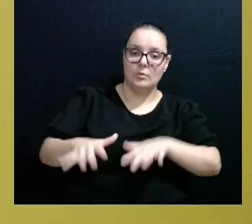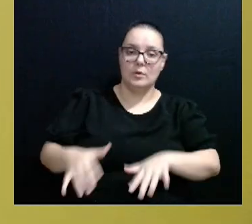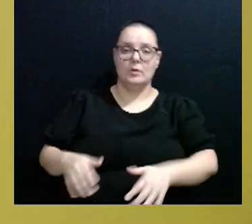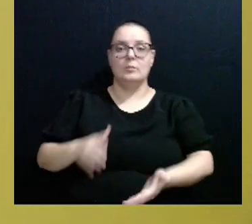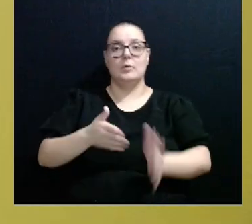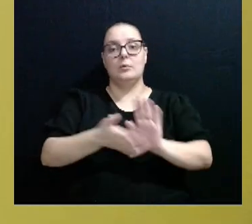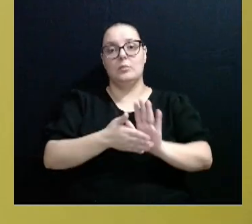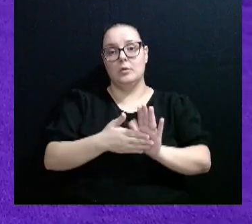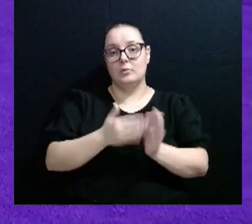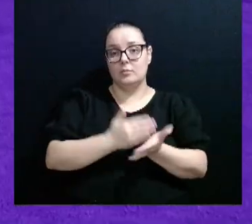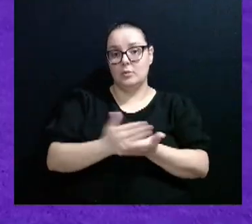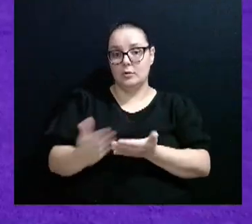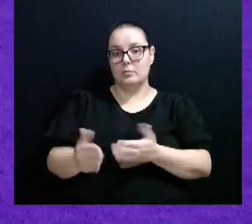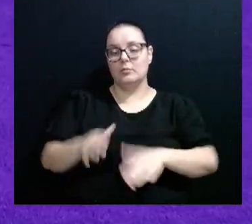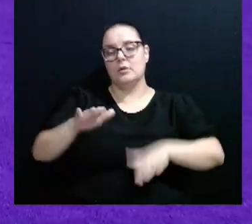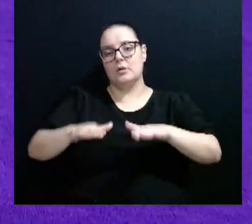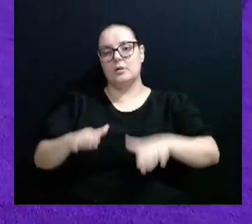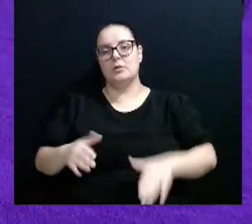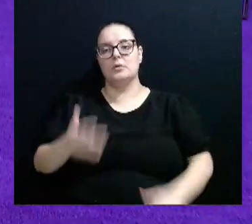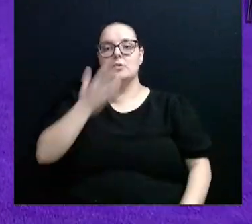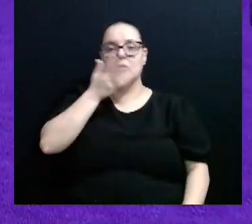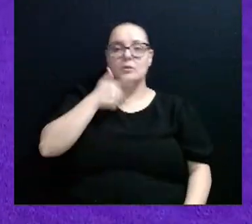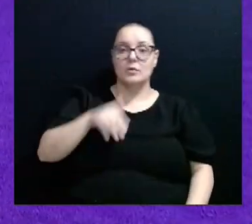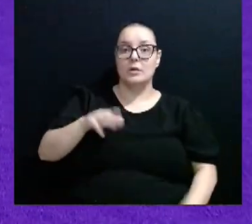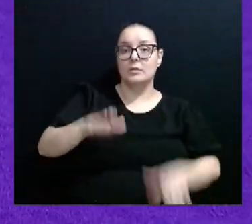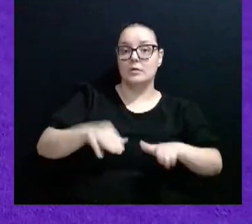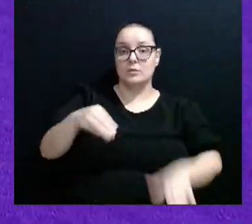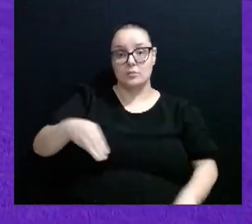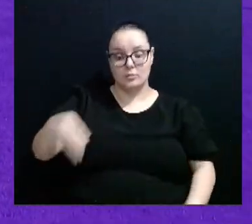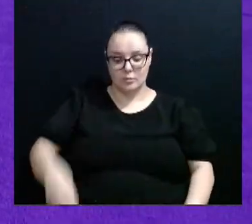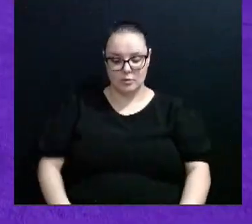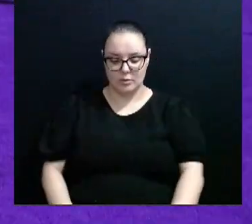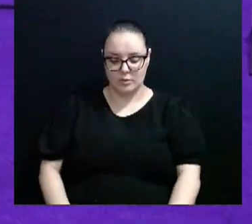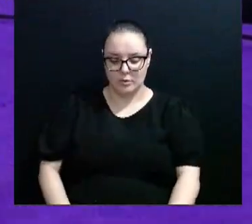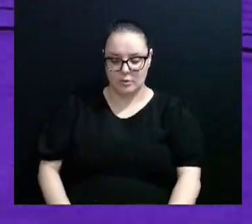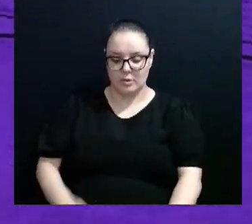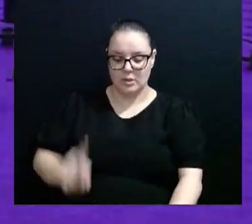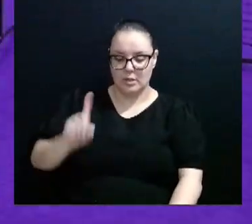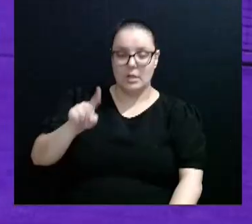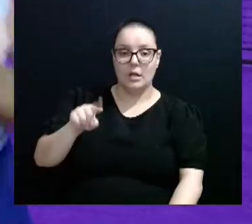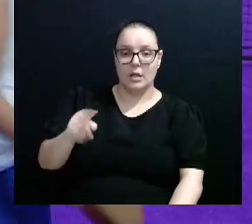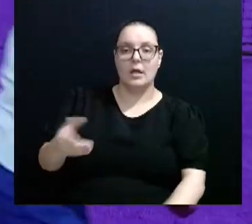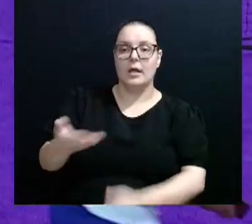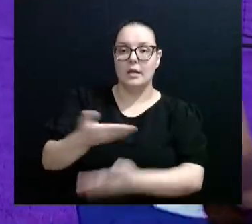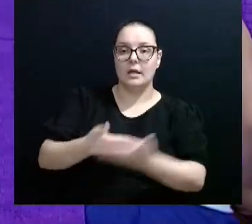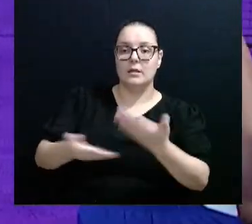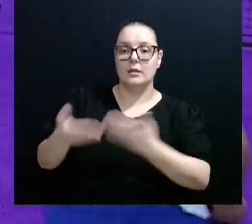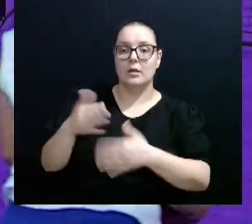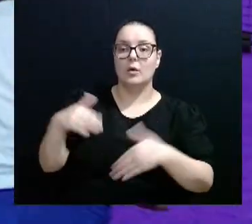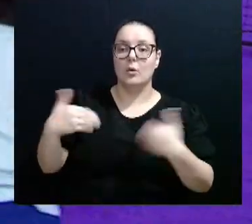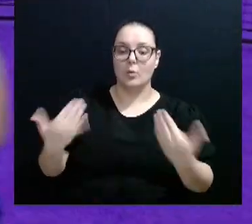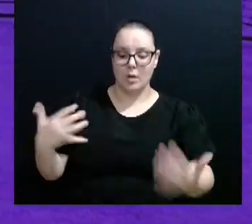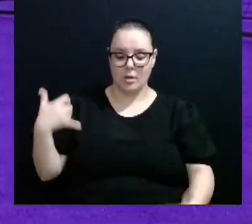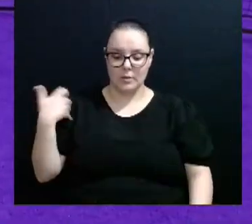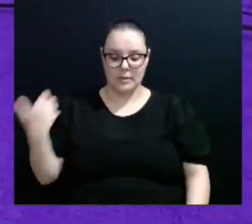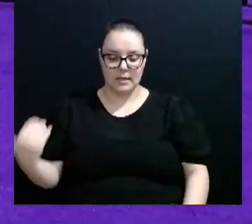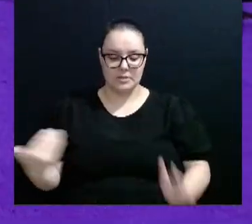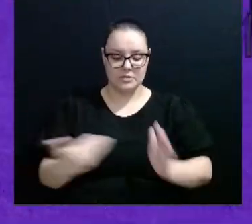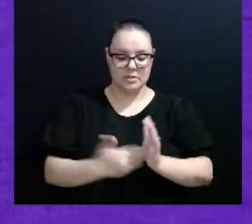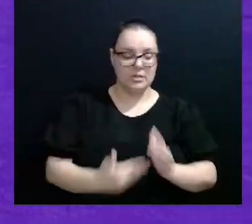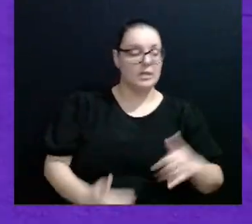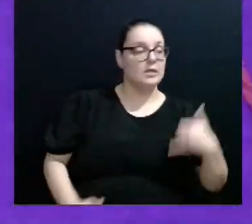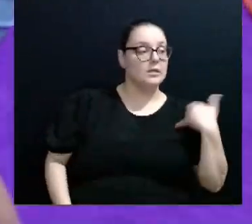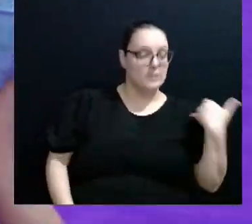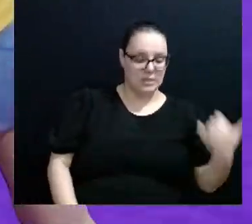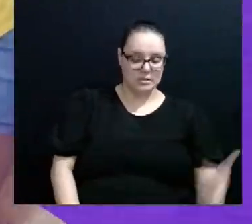vezes vem parte da criança, parte do monitor, é bem interativo. De que idade a qual idade que se